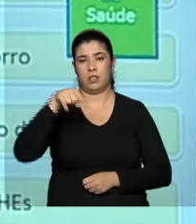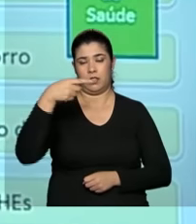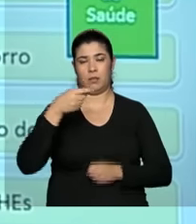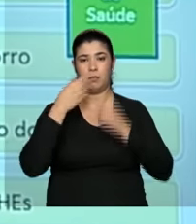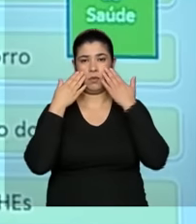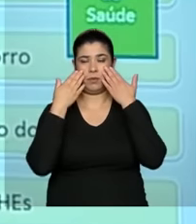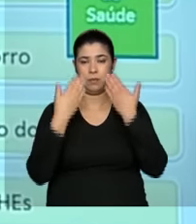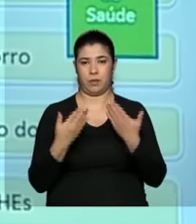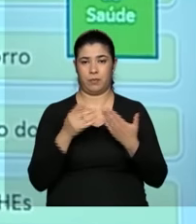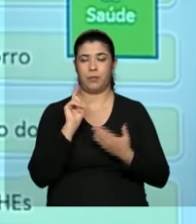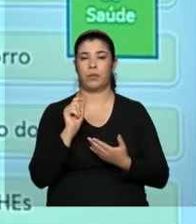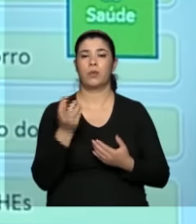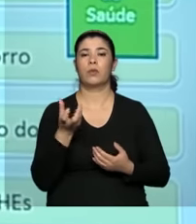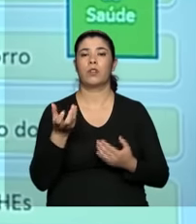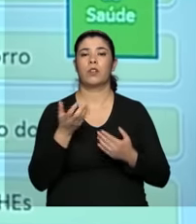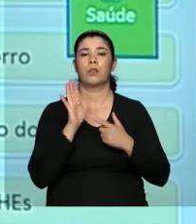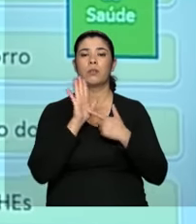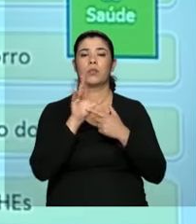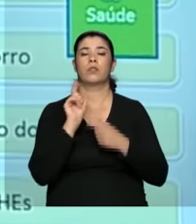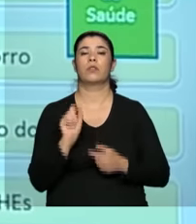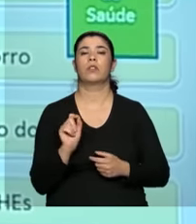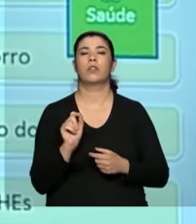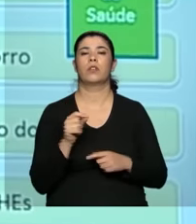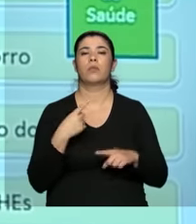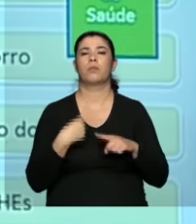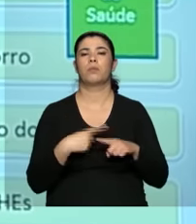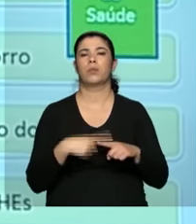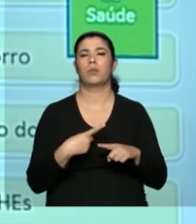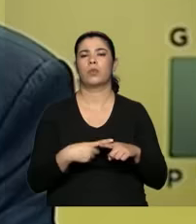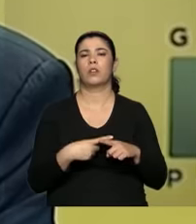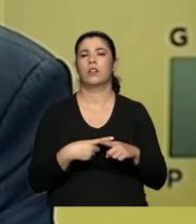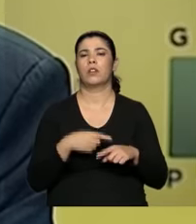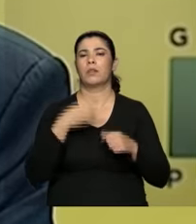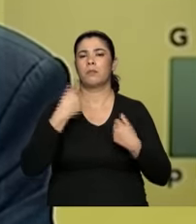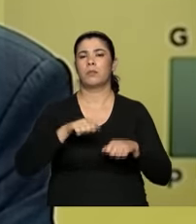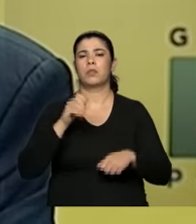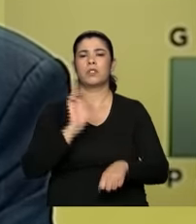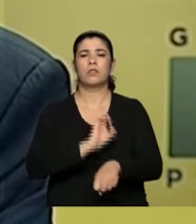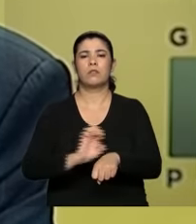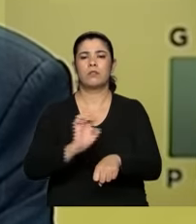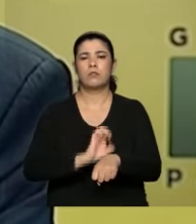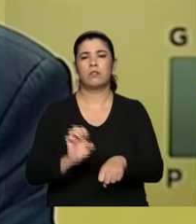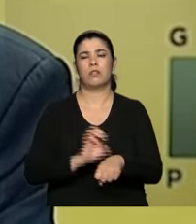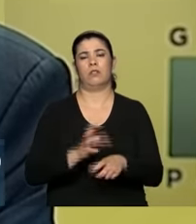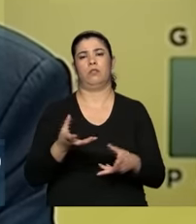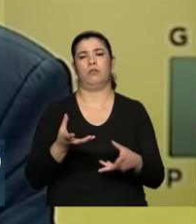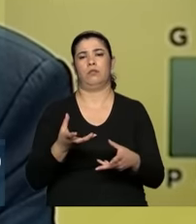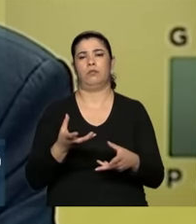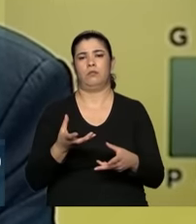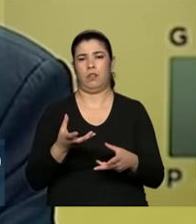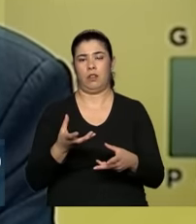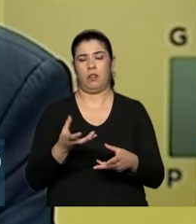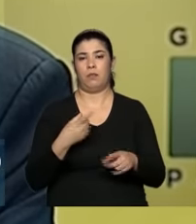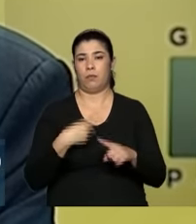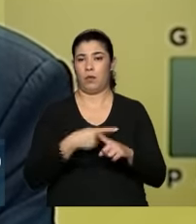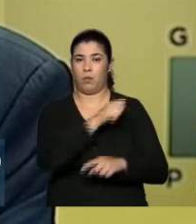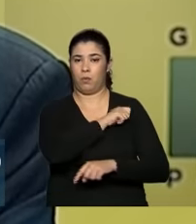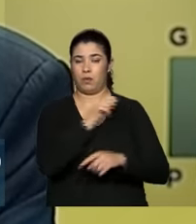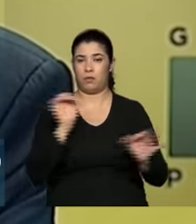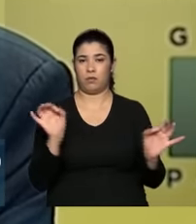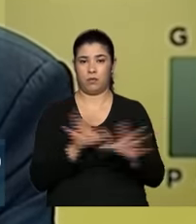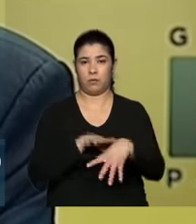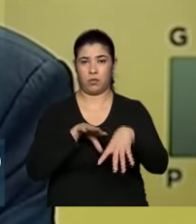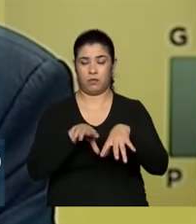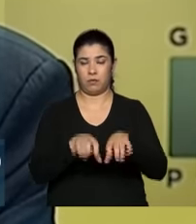slide, mas aqui eu queria observar. Para que a residência médica é necessária? Para o concluinte. Então, a residência médica seria